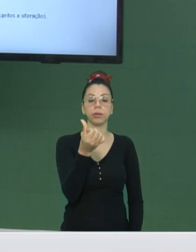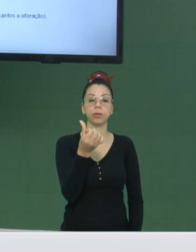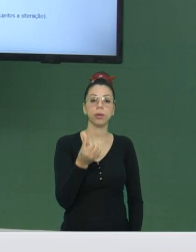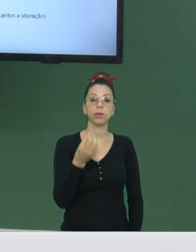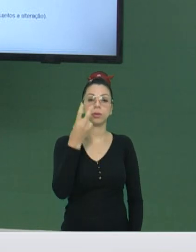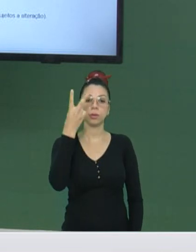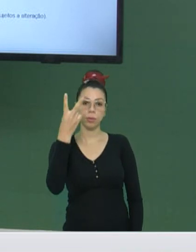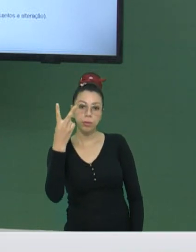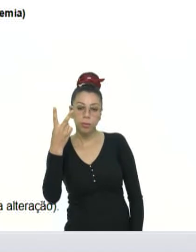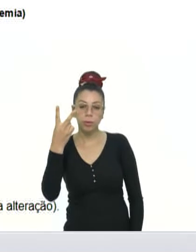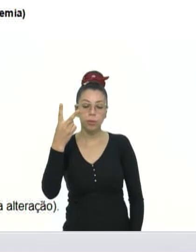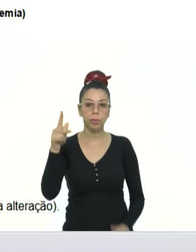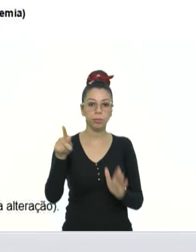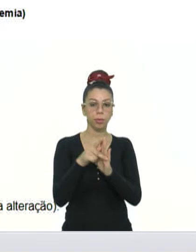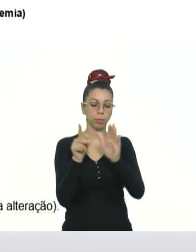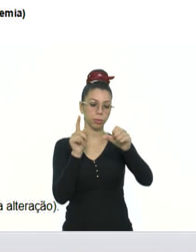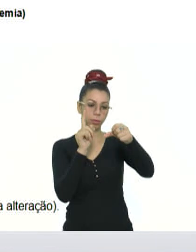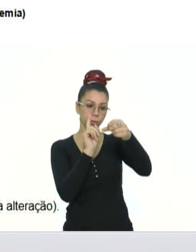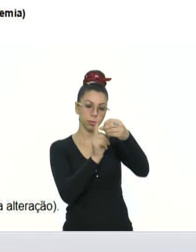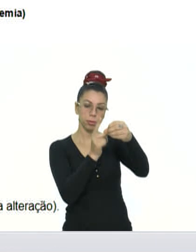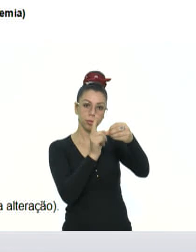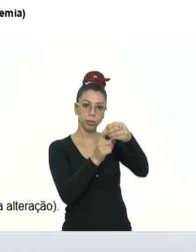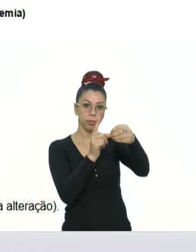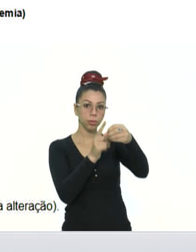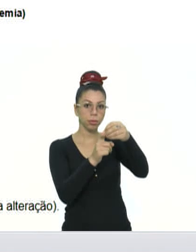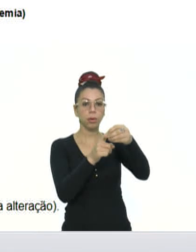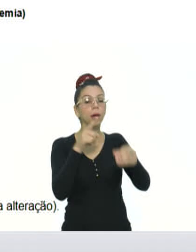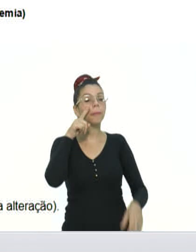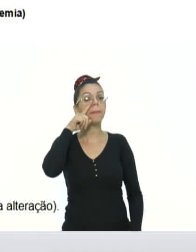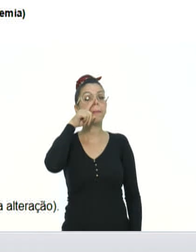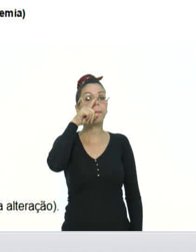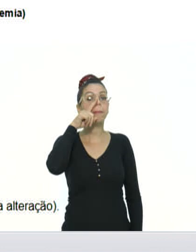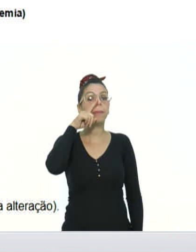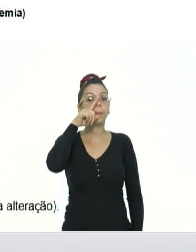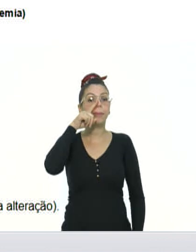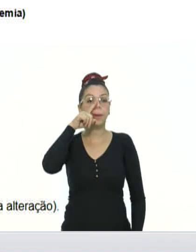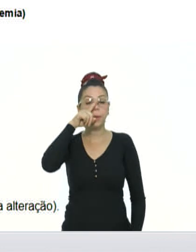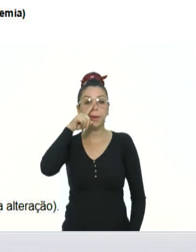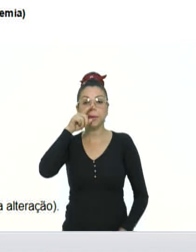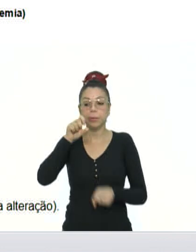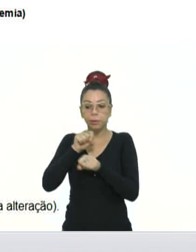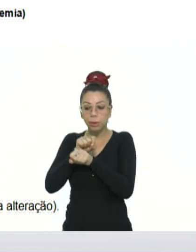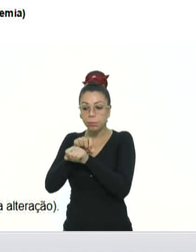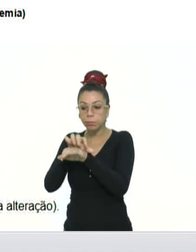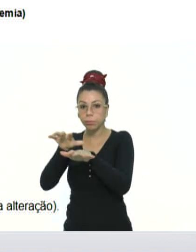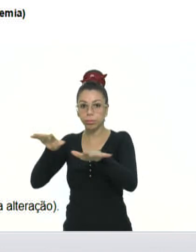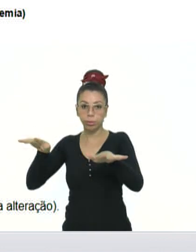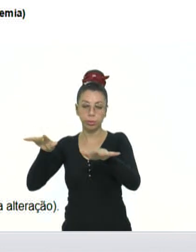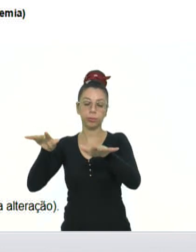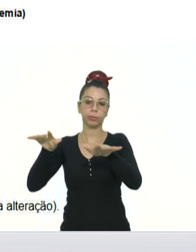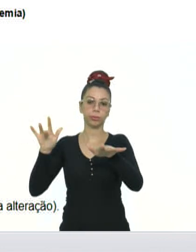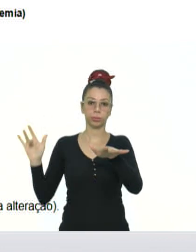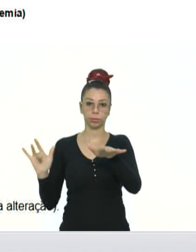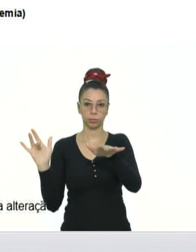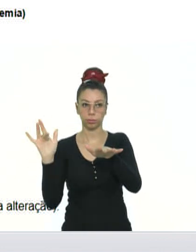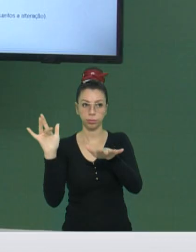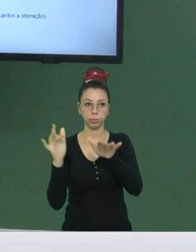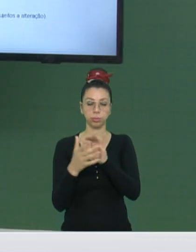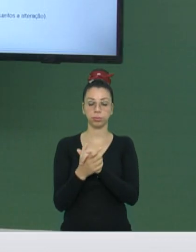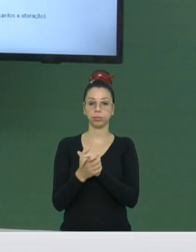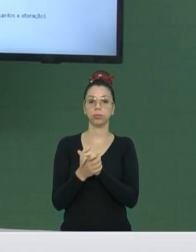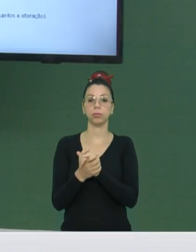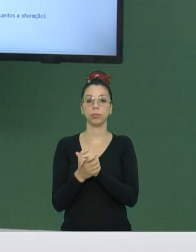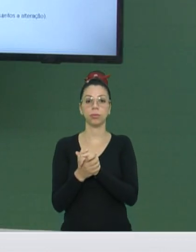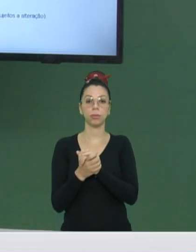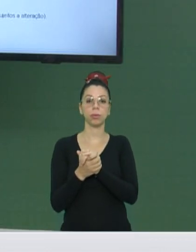62 municípios que estão com risco de epidemia. Olha lá. Mais para o oeste,